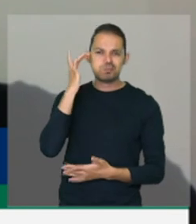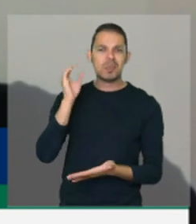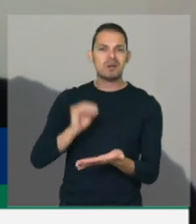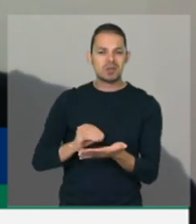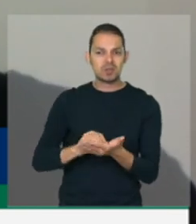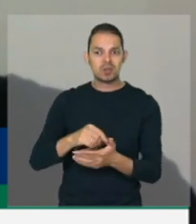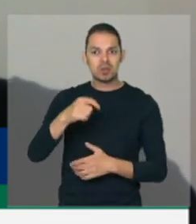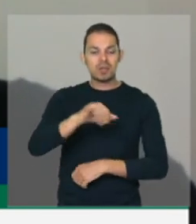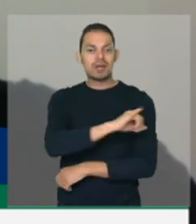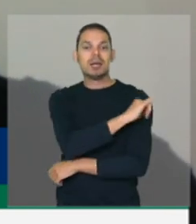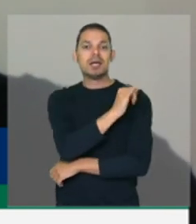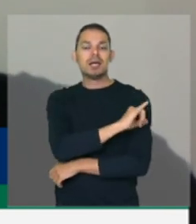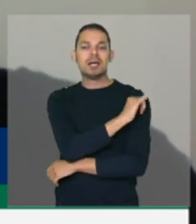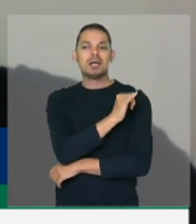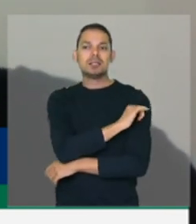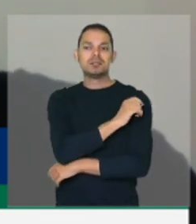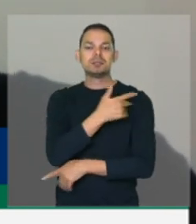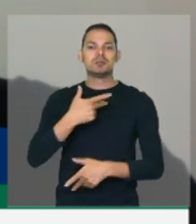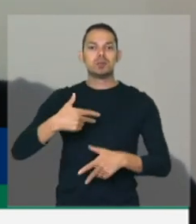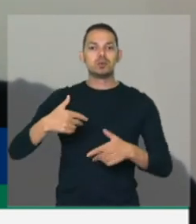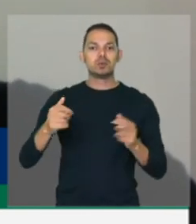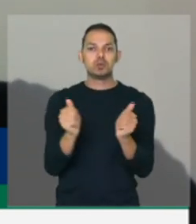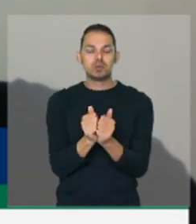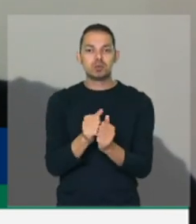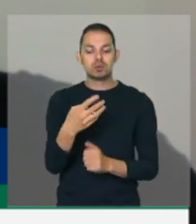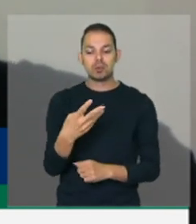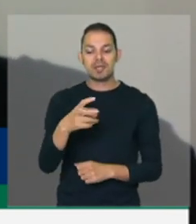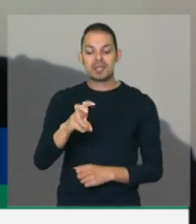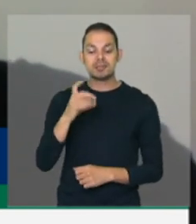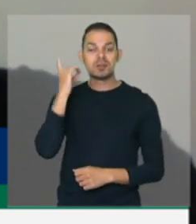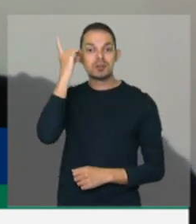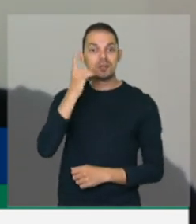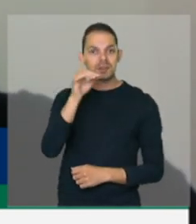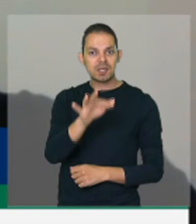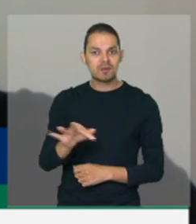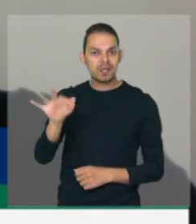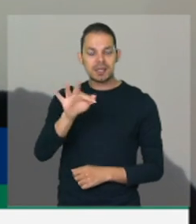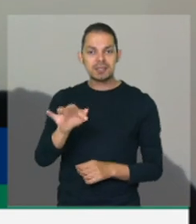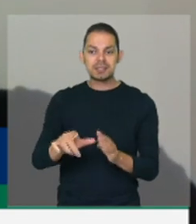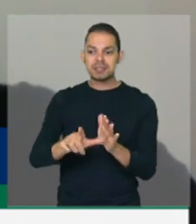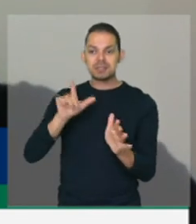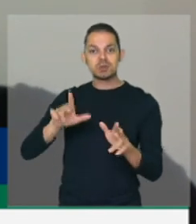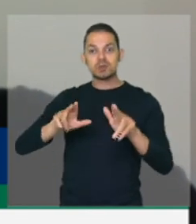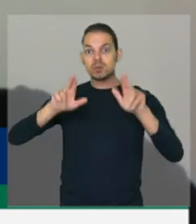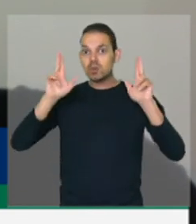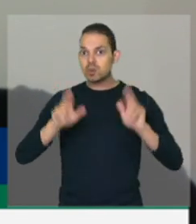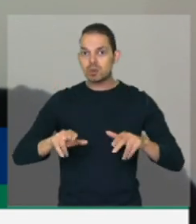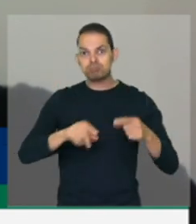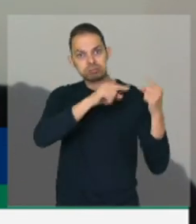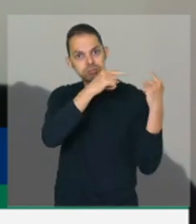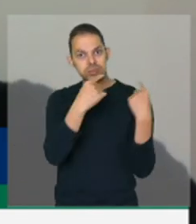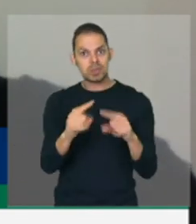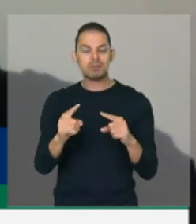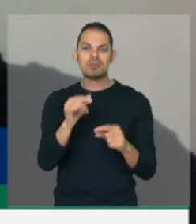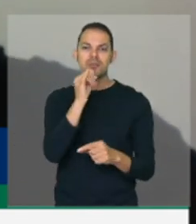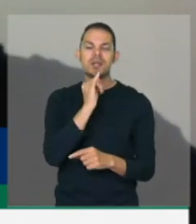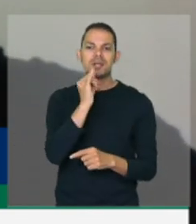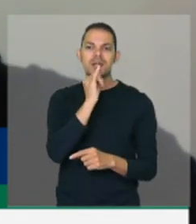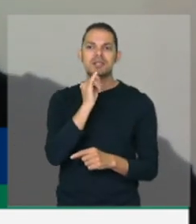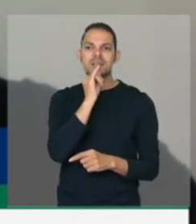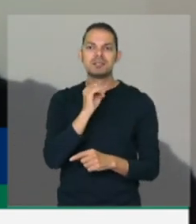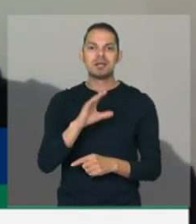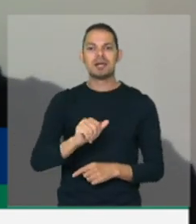com outros 45 deputados federais e jamais, em momento algum, vi óbice, por exemplo, de andar com